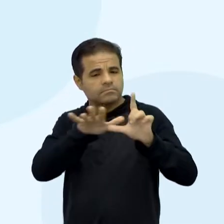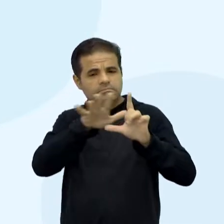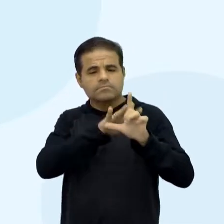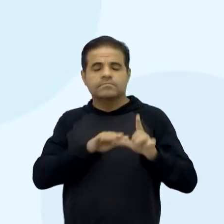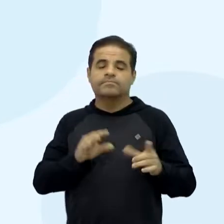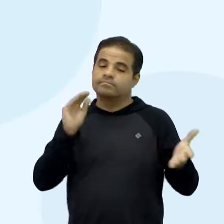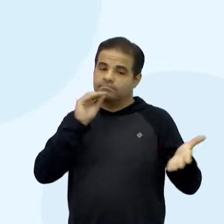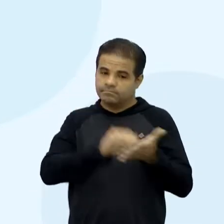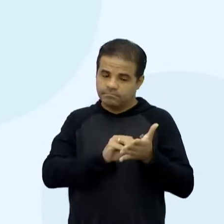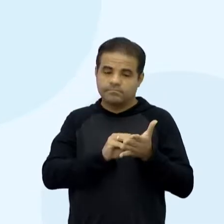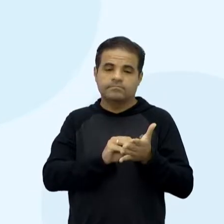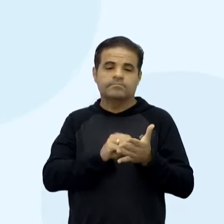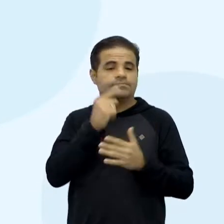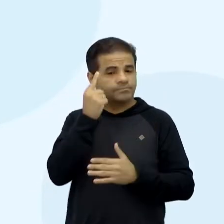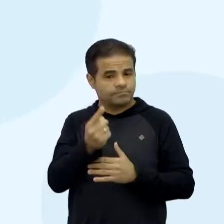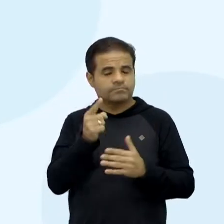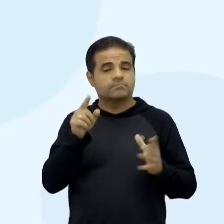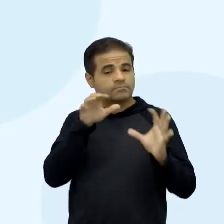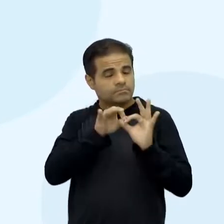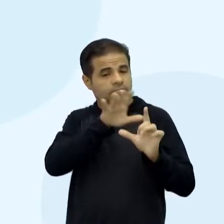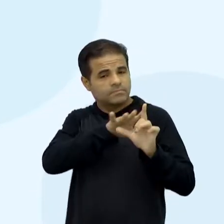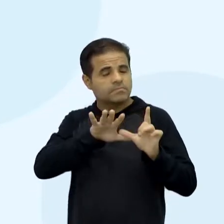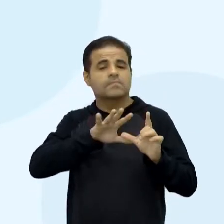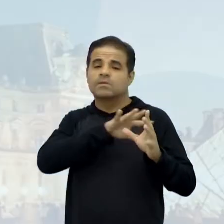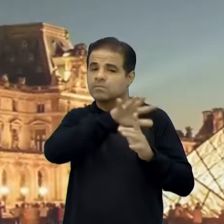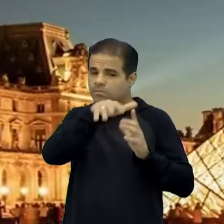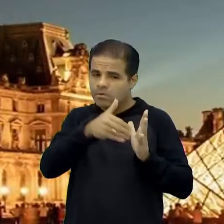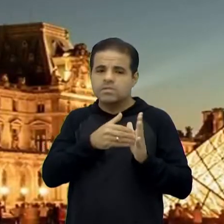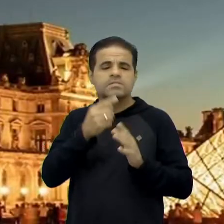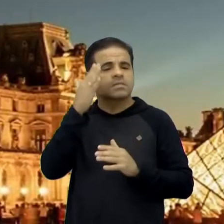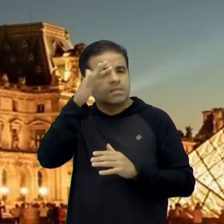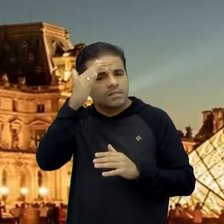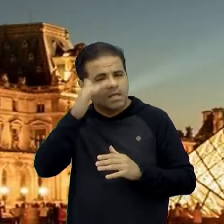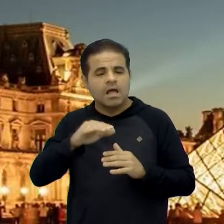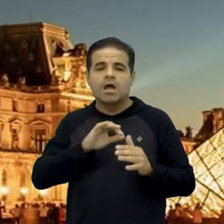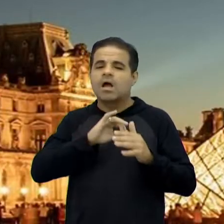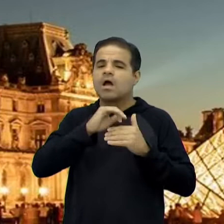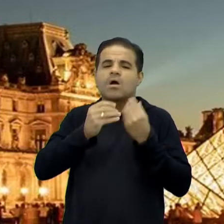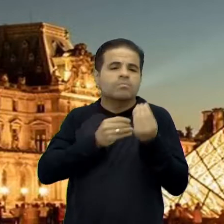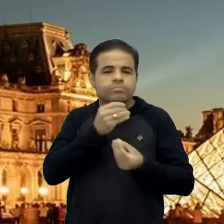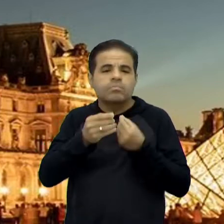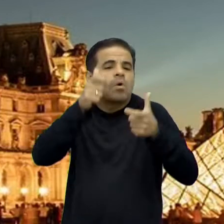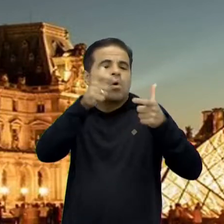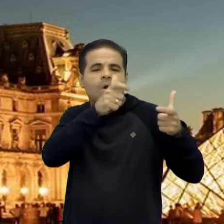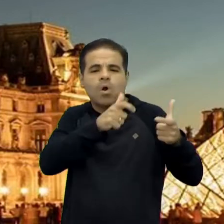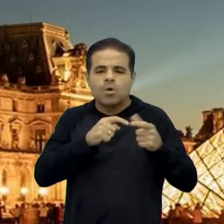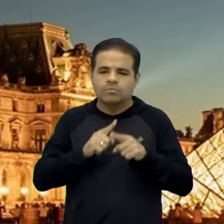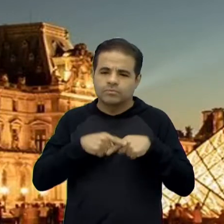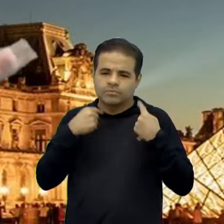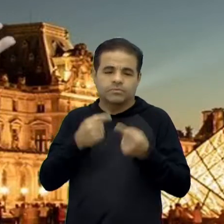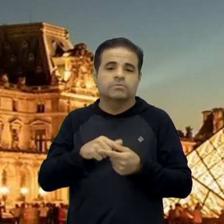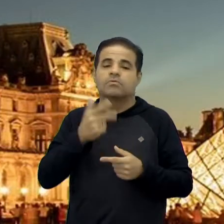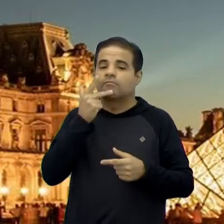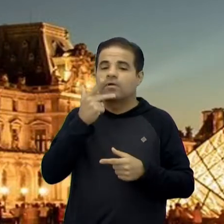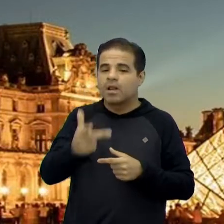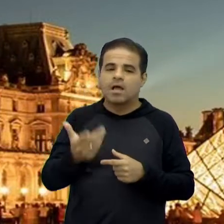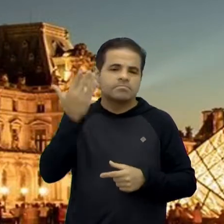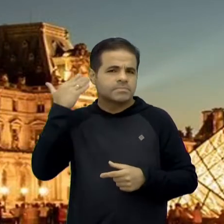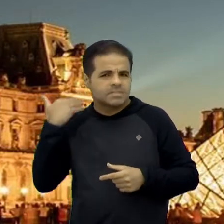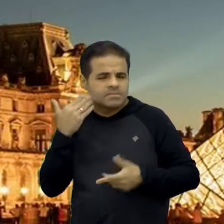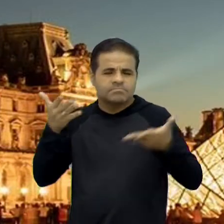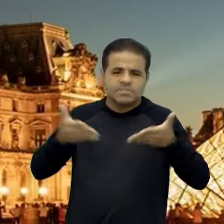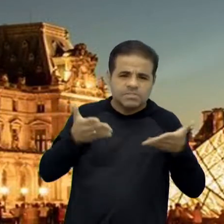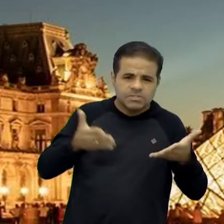unidade curricular tá na mídia, tá no mundo, sempre pra gente entender onde e quando estamos, né? Já que estamos falando de passado,